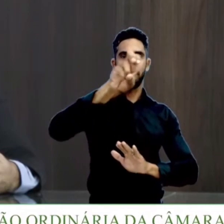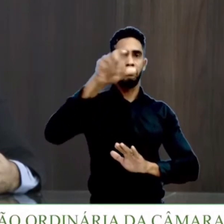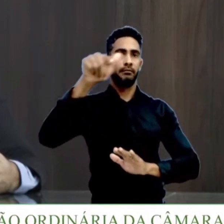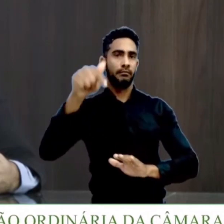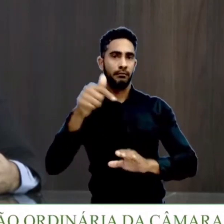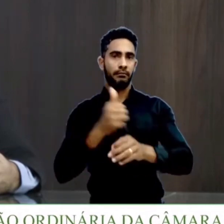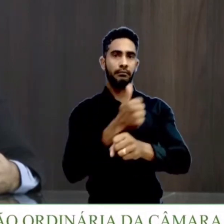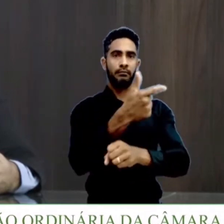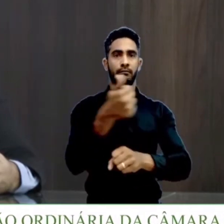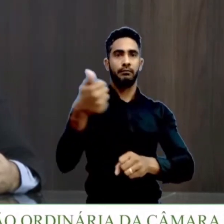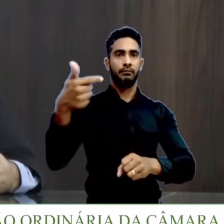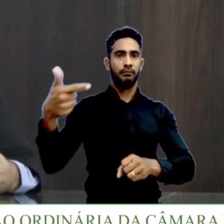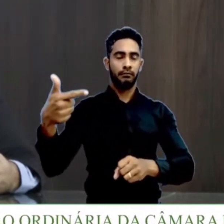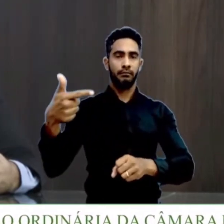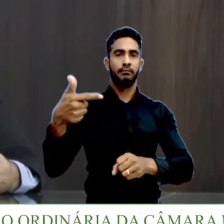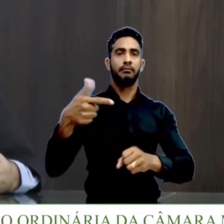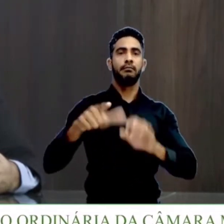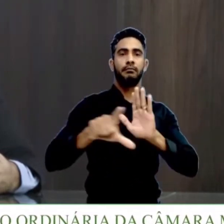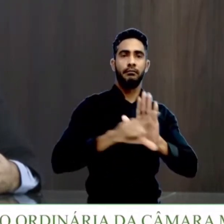1957/2012 e Lei